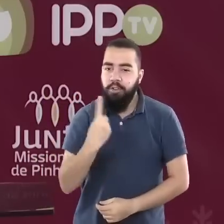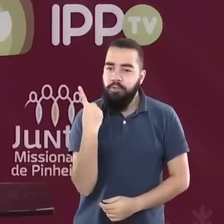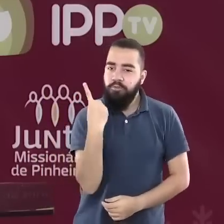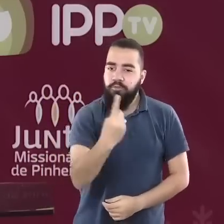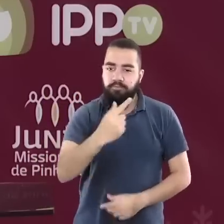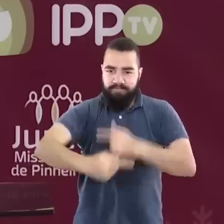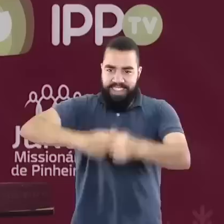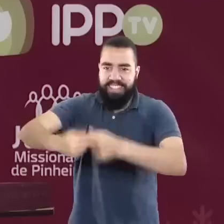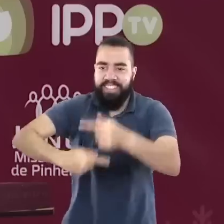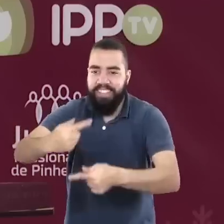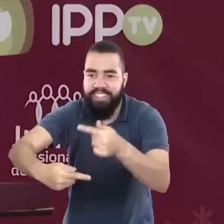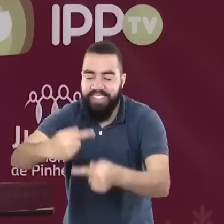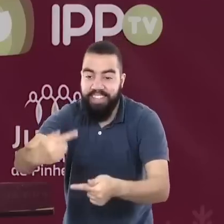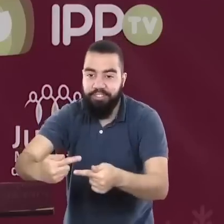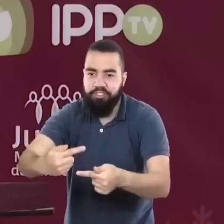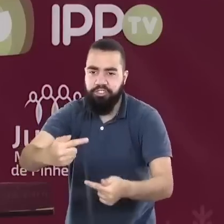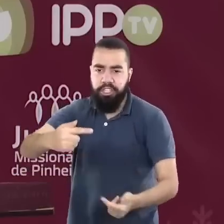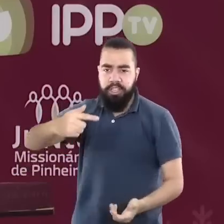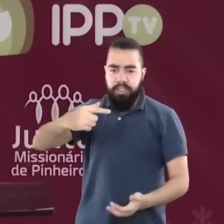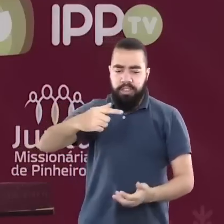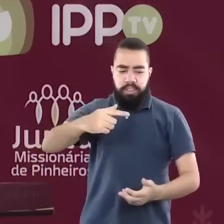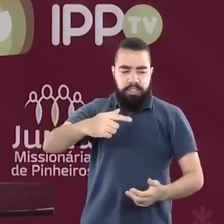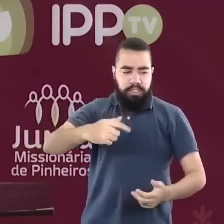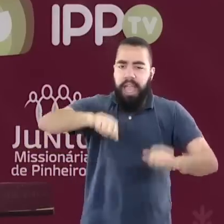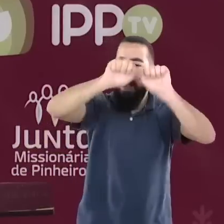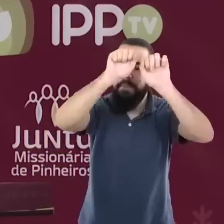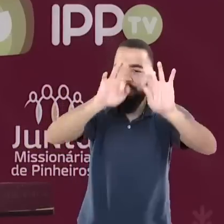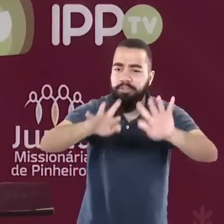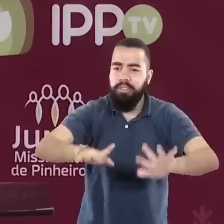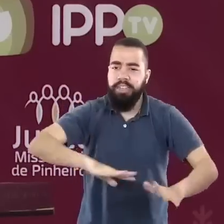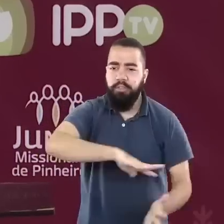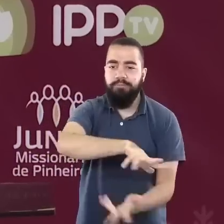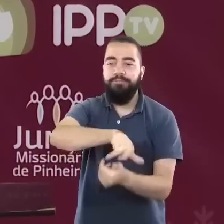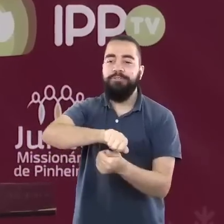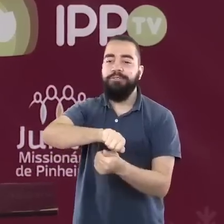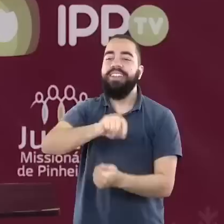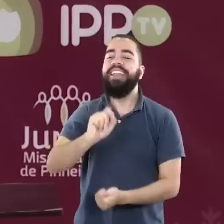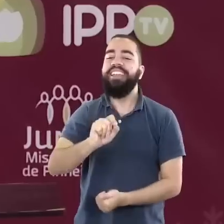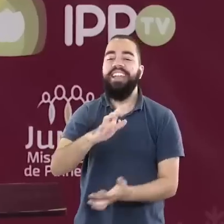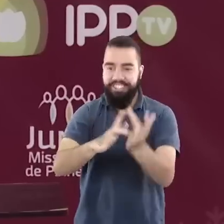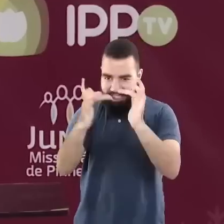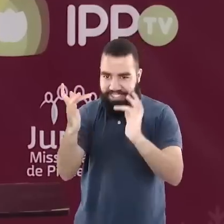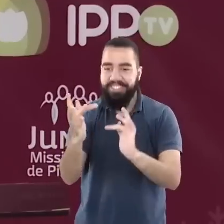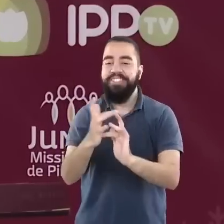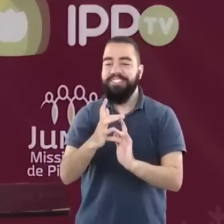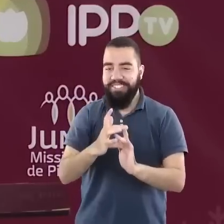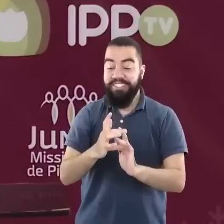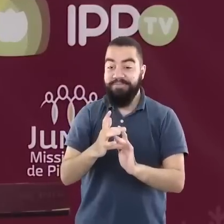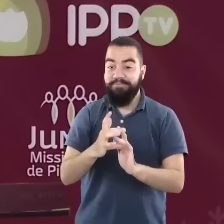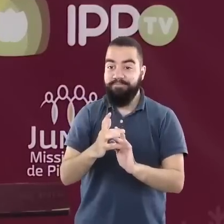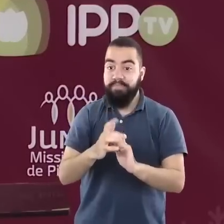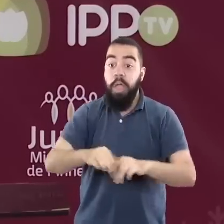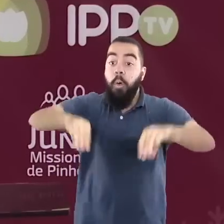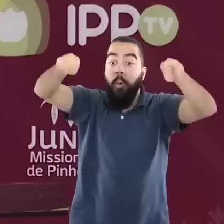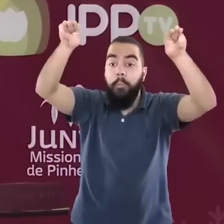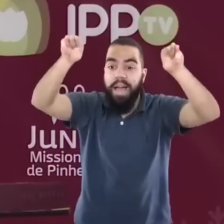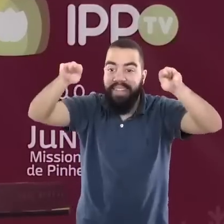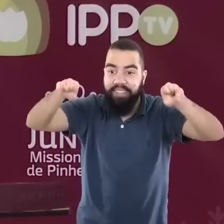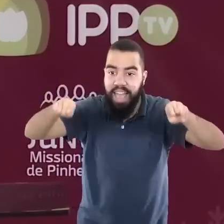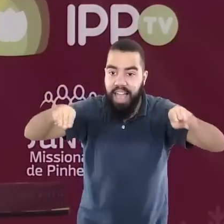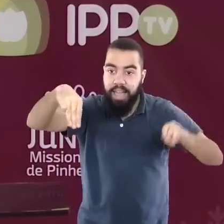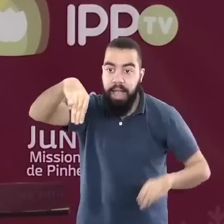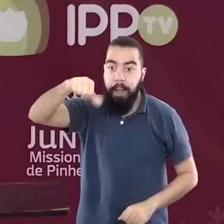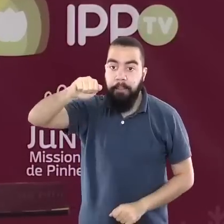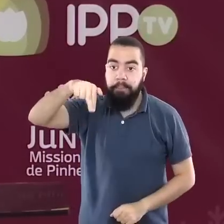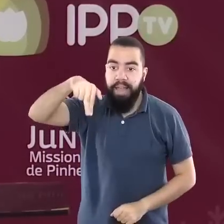é representado no Antigo Testamento por aquele Que maná que Caia do céu por aquela água que